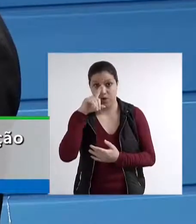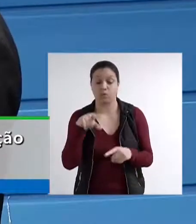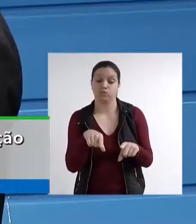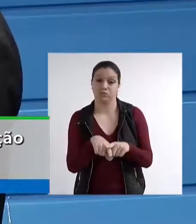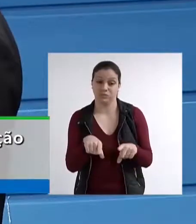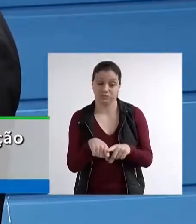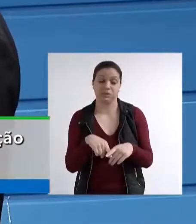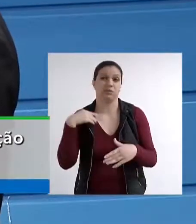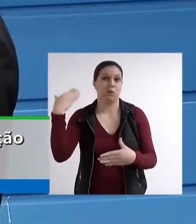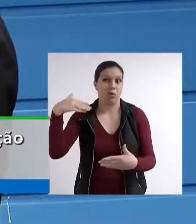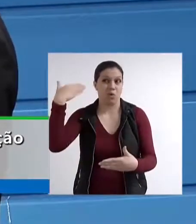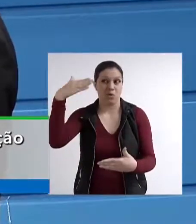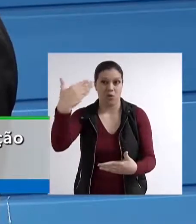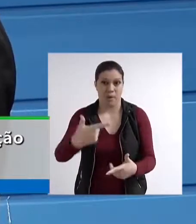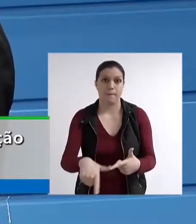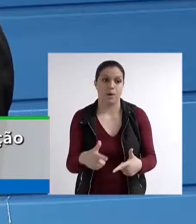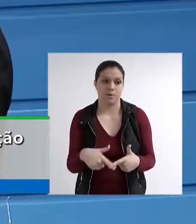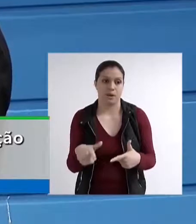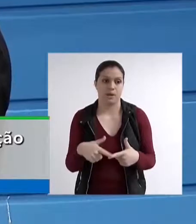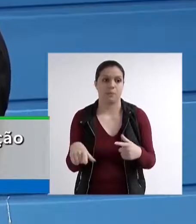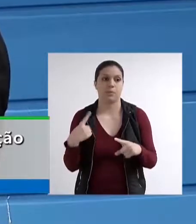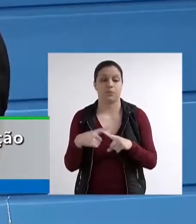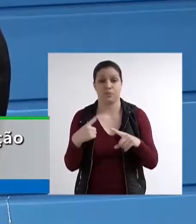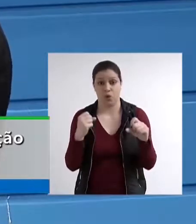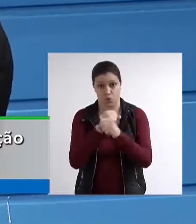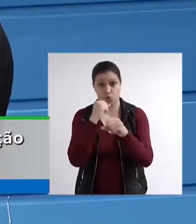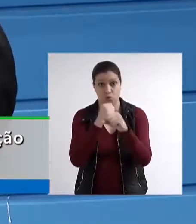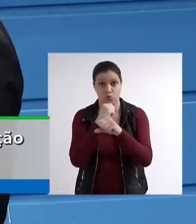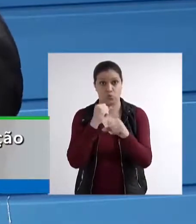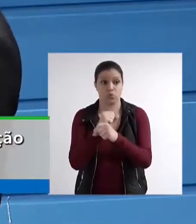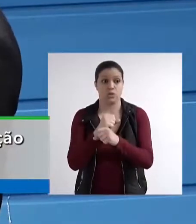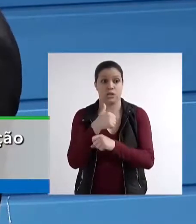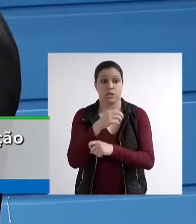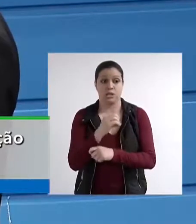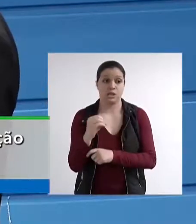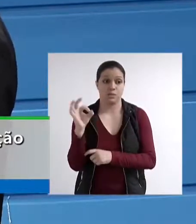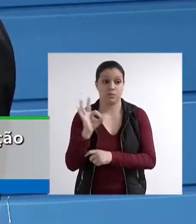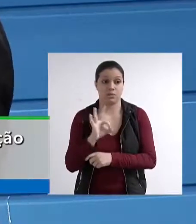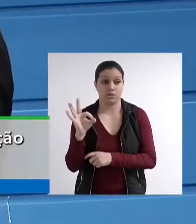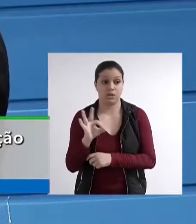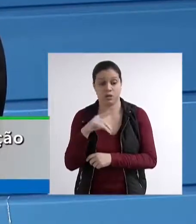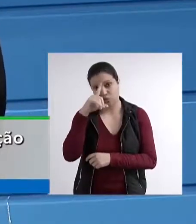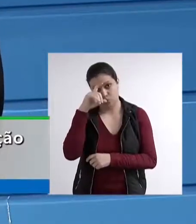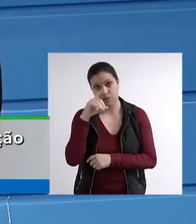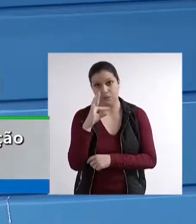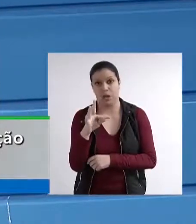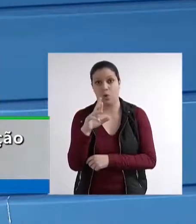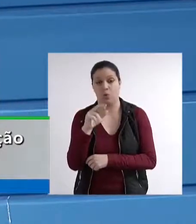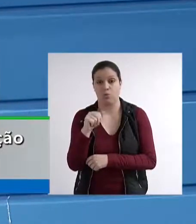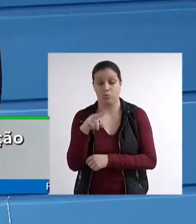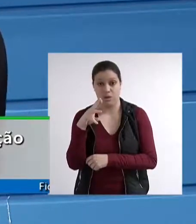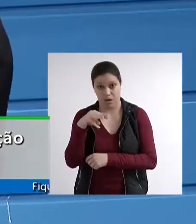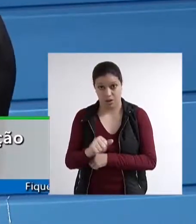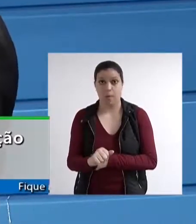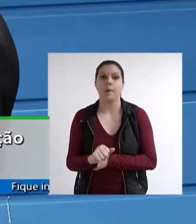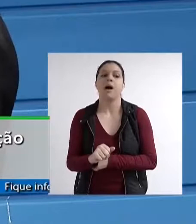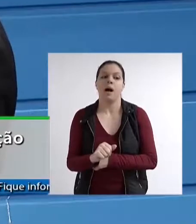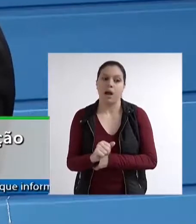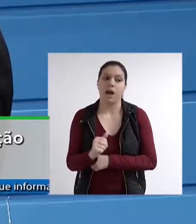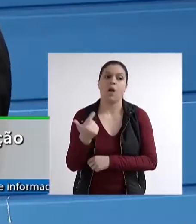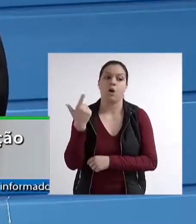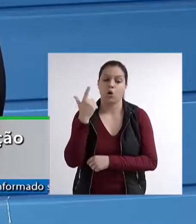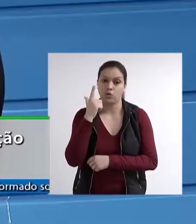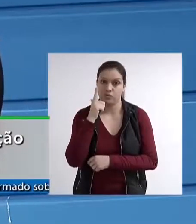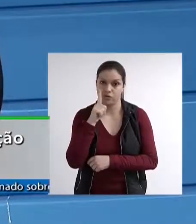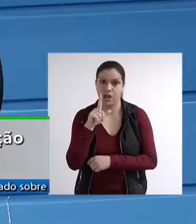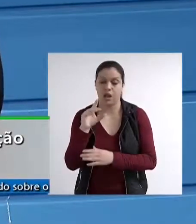anos. Porque com o funcionamento de 100% dos leitos do Hospital do Trauma, com certeza vai desafogar um pouco